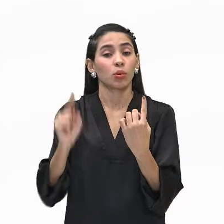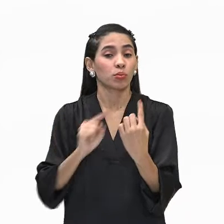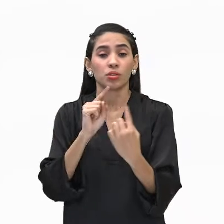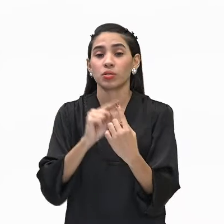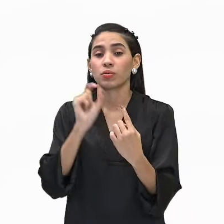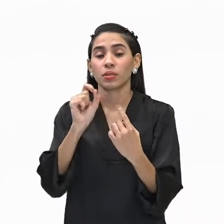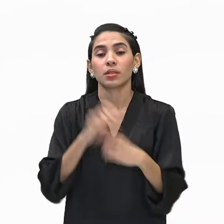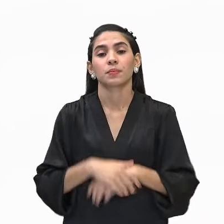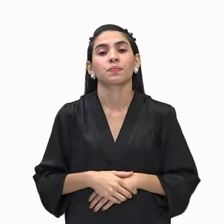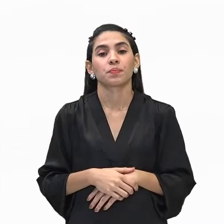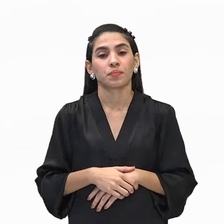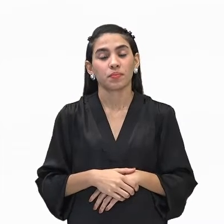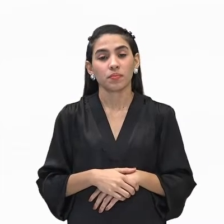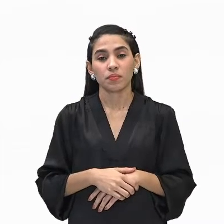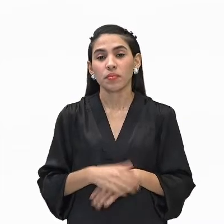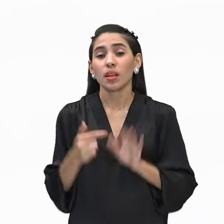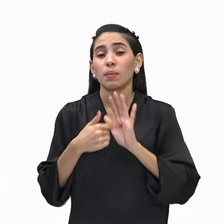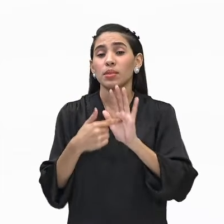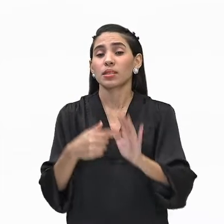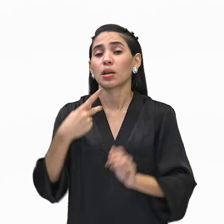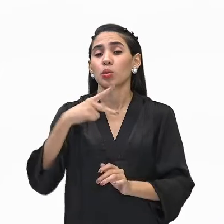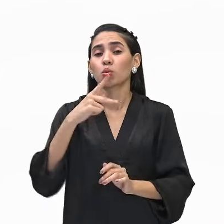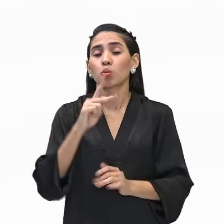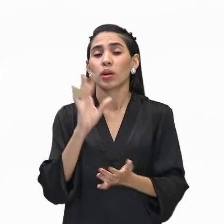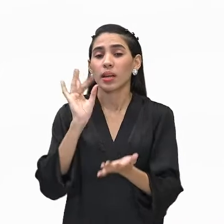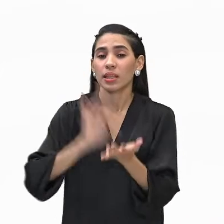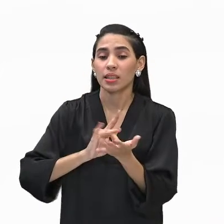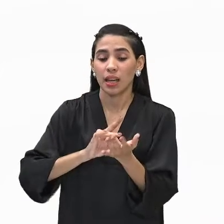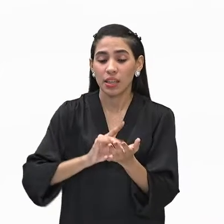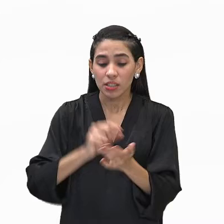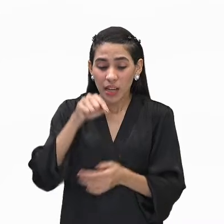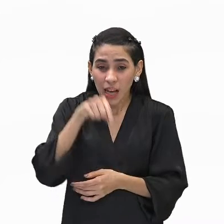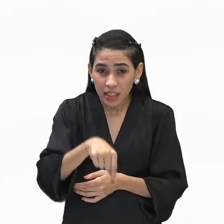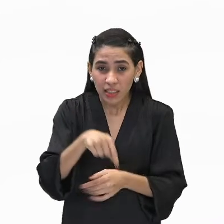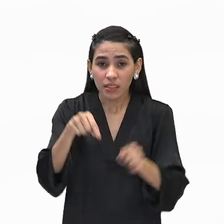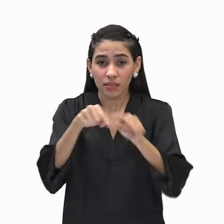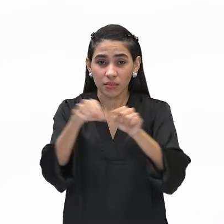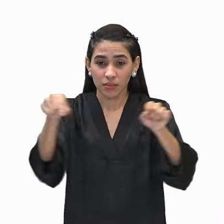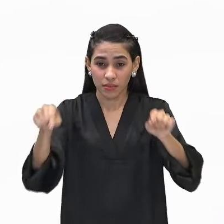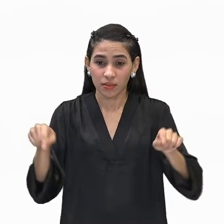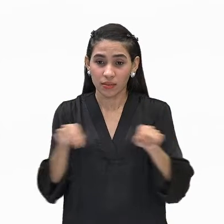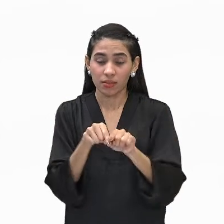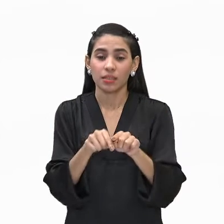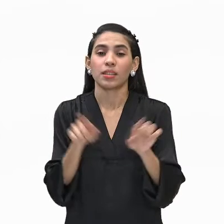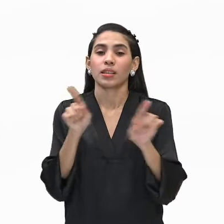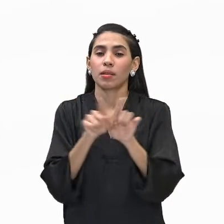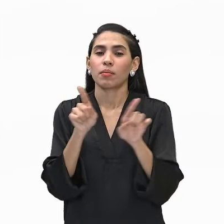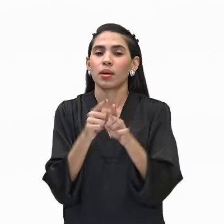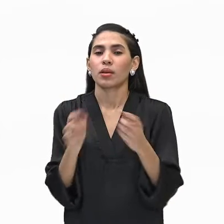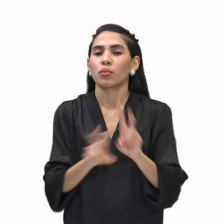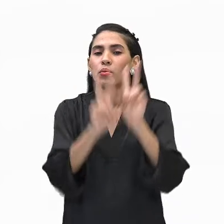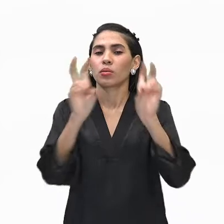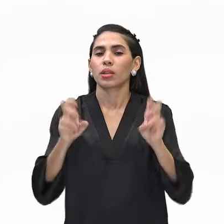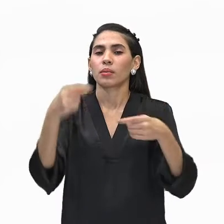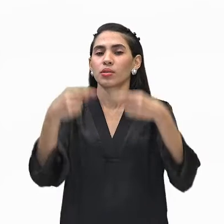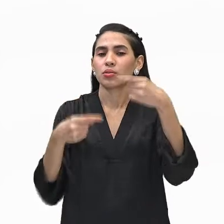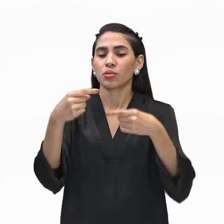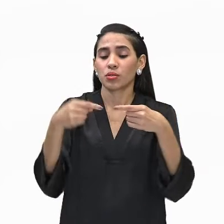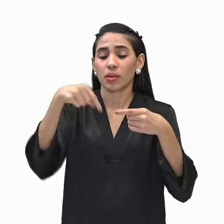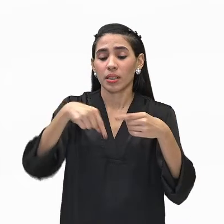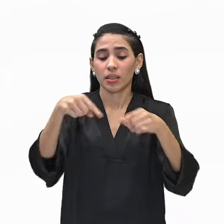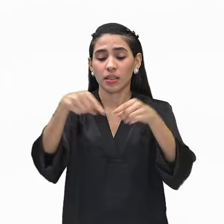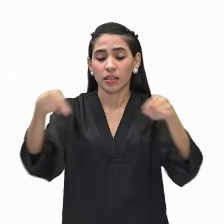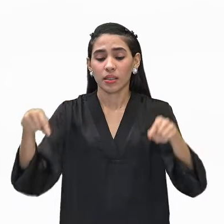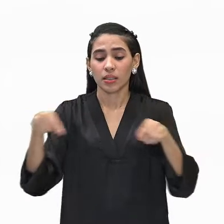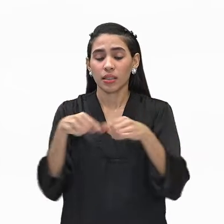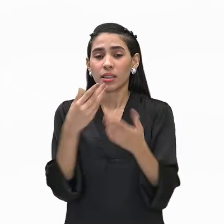trazer a sua realidade para cá, para dentro da nossa sala de aula e fazer também com que os assuntos debatidos na nossa sala de aula